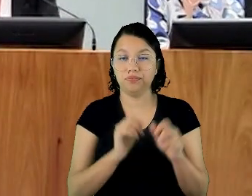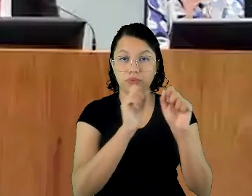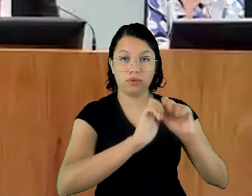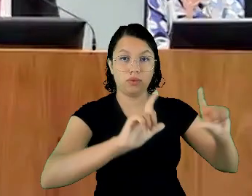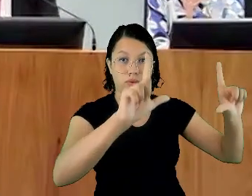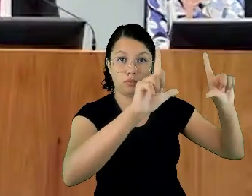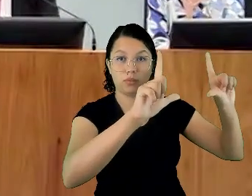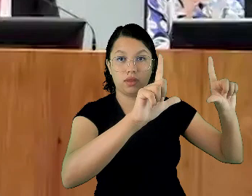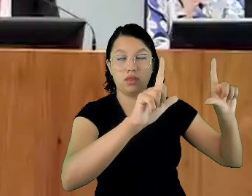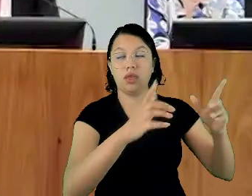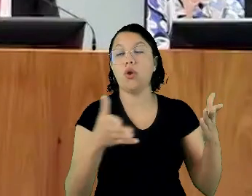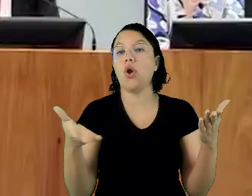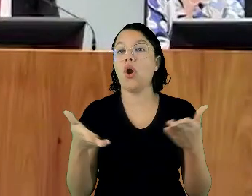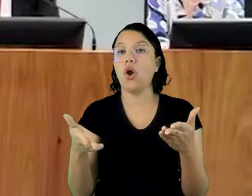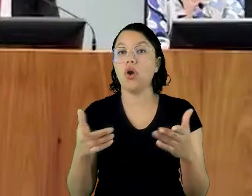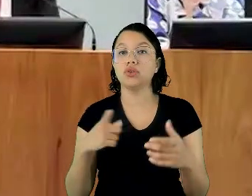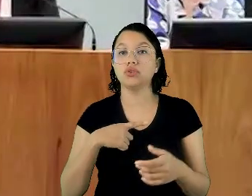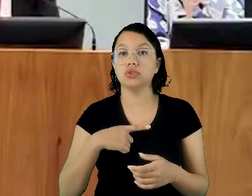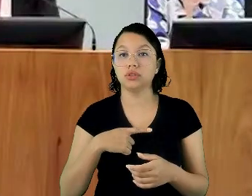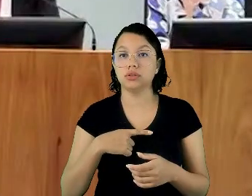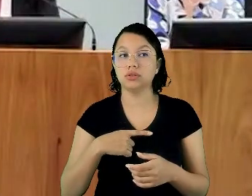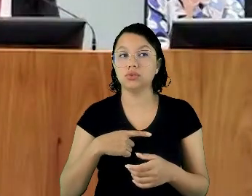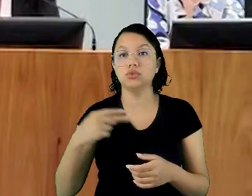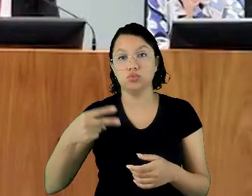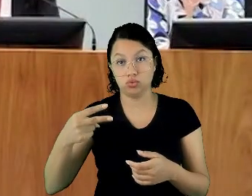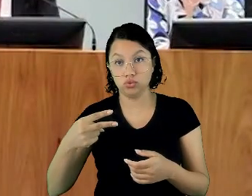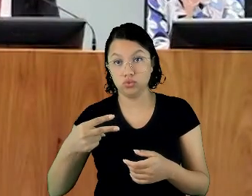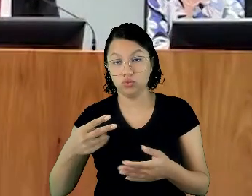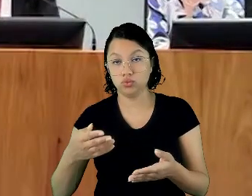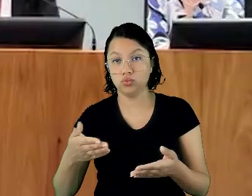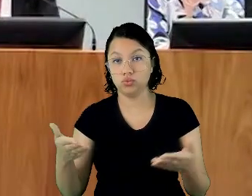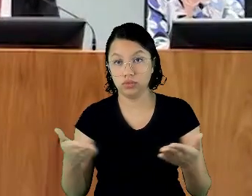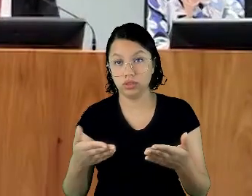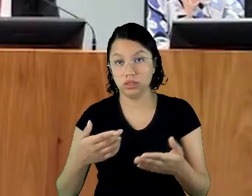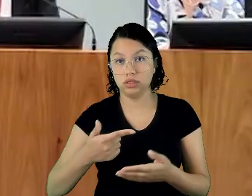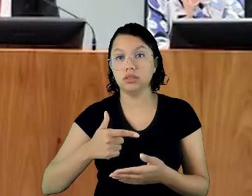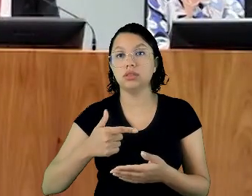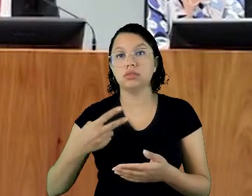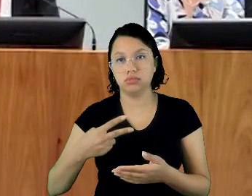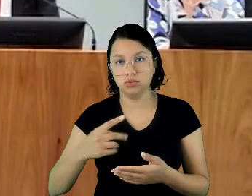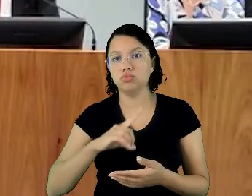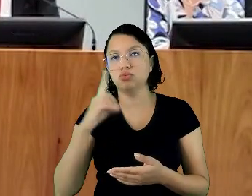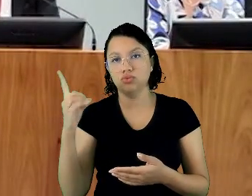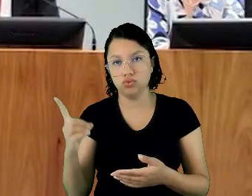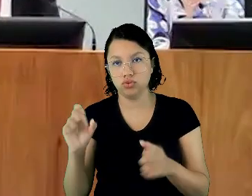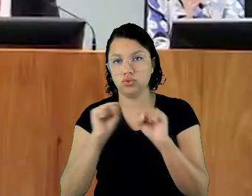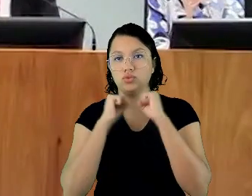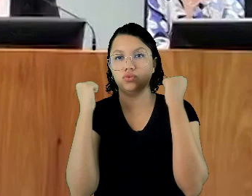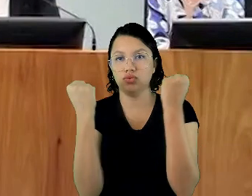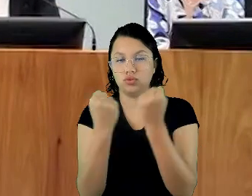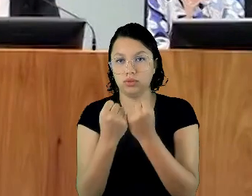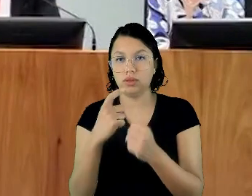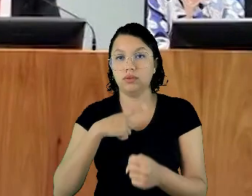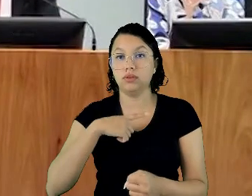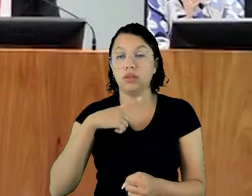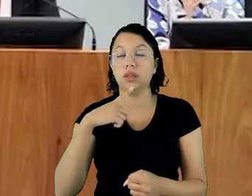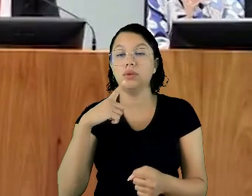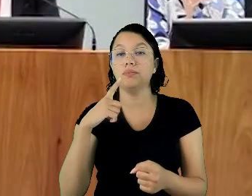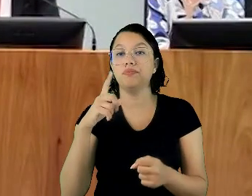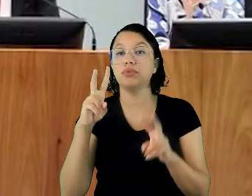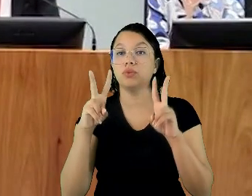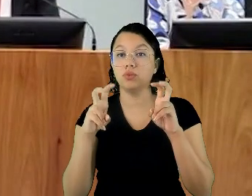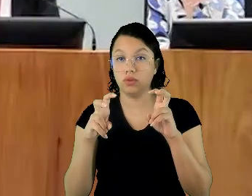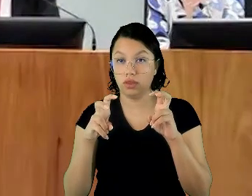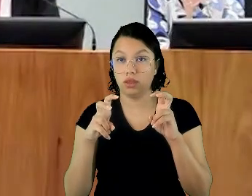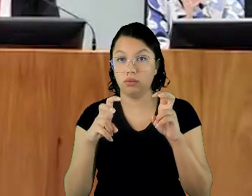hoje esse segundo painel deste segundo dia do seminário, tem por tema plataforma ambiental, efeitos